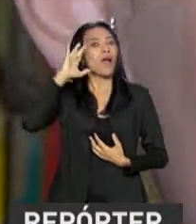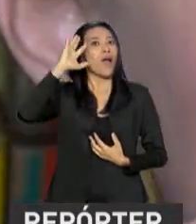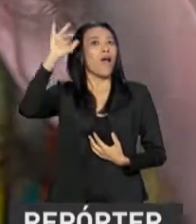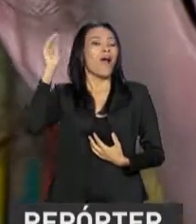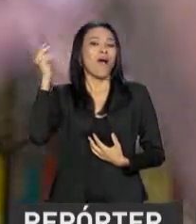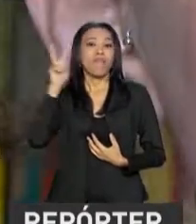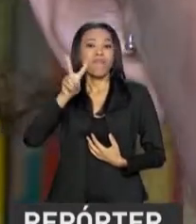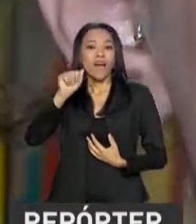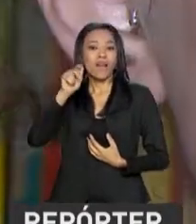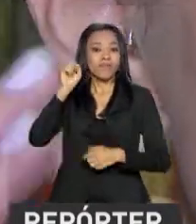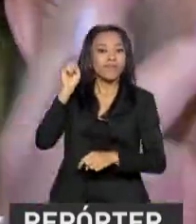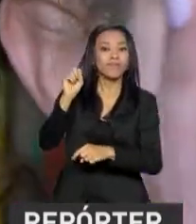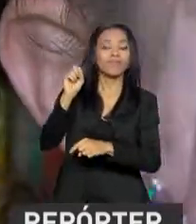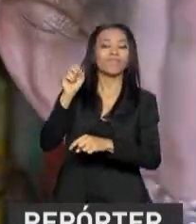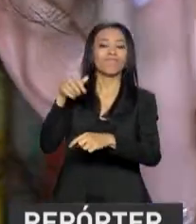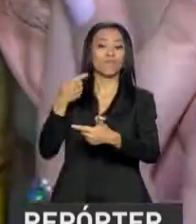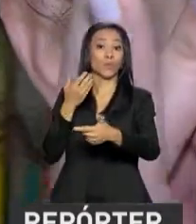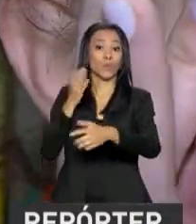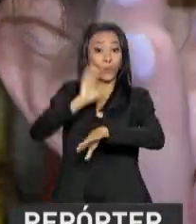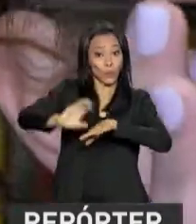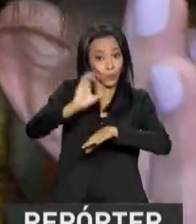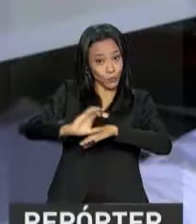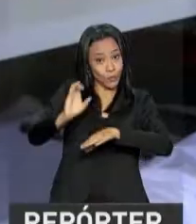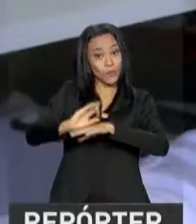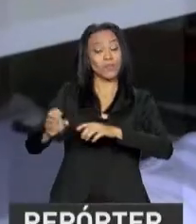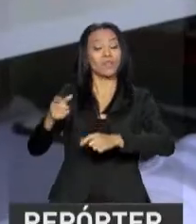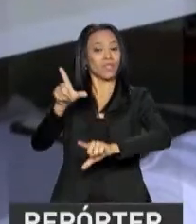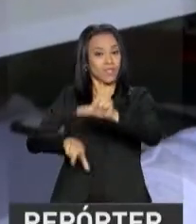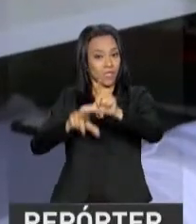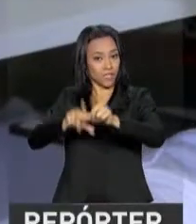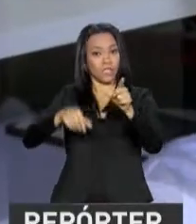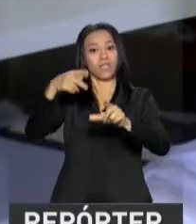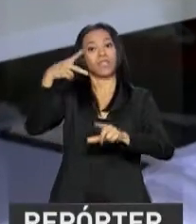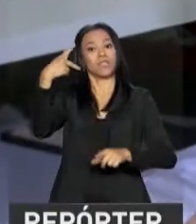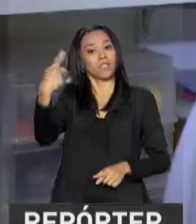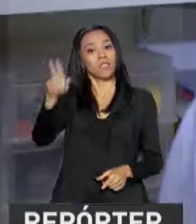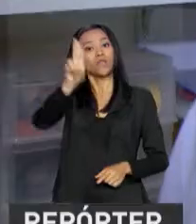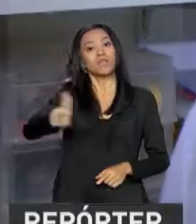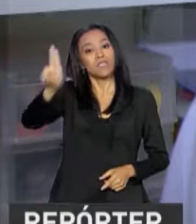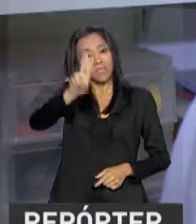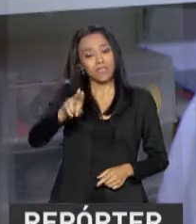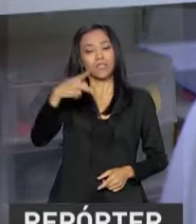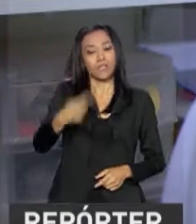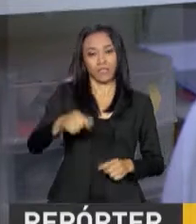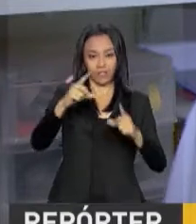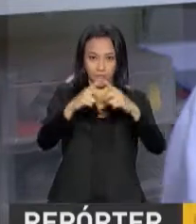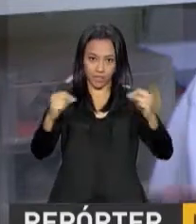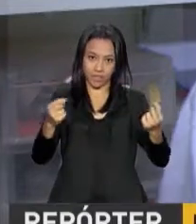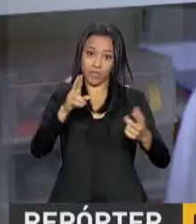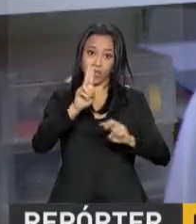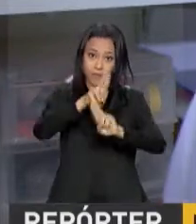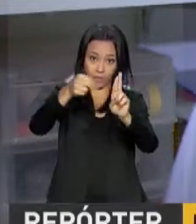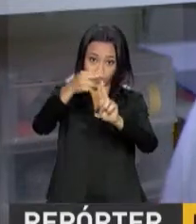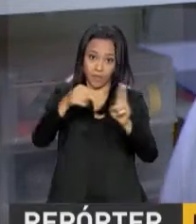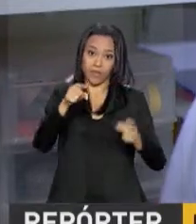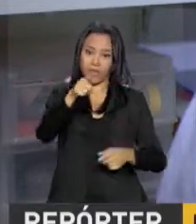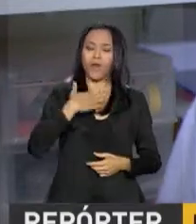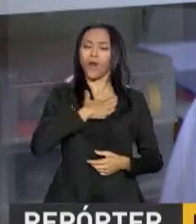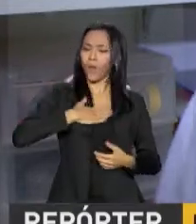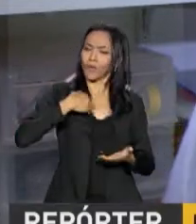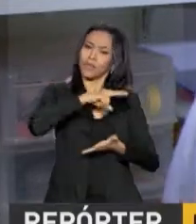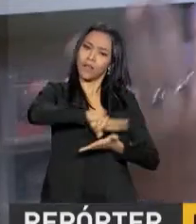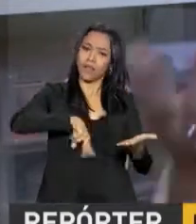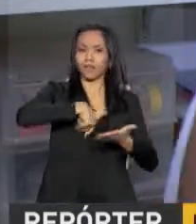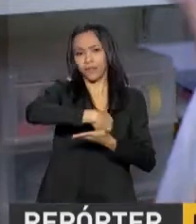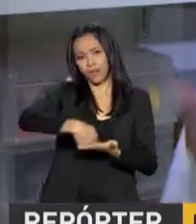no curso de letras na universidade de brasília e já planeja o futuro é sempre gostei de escrever e telê então eu falei ah